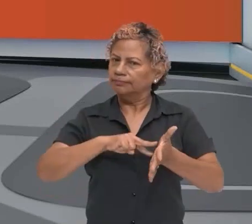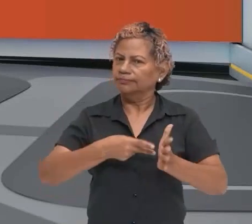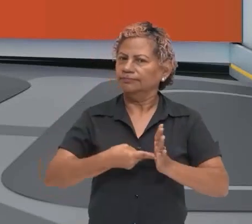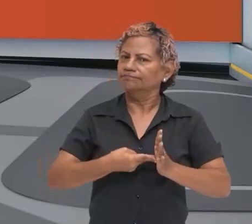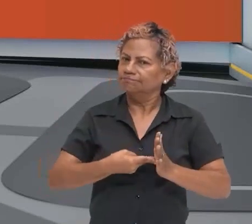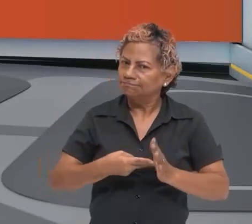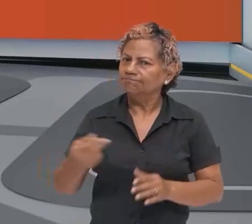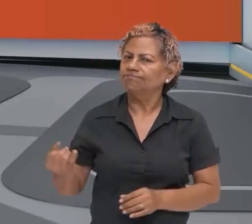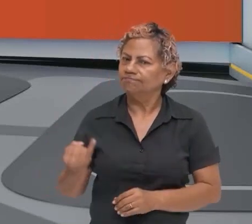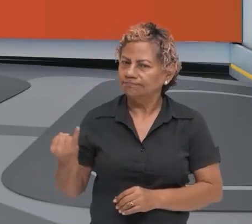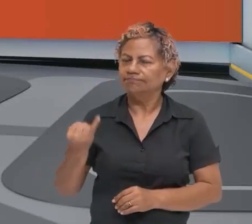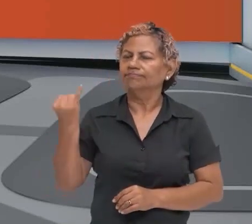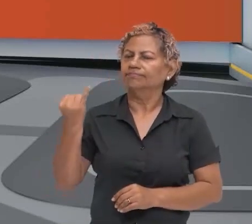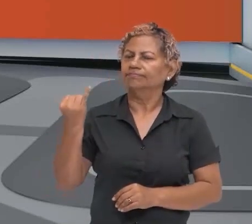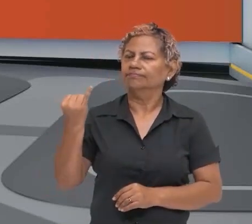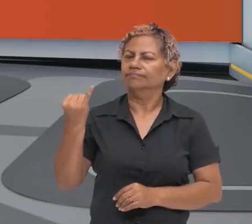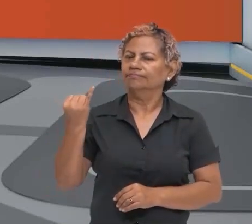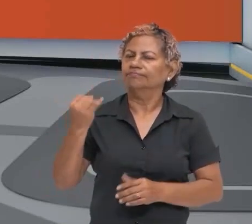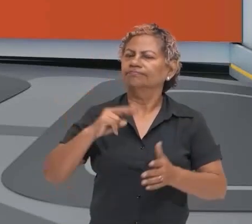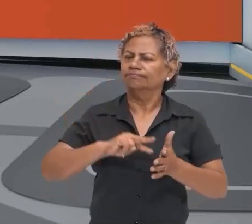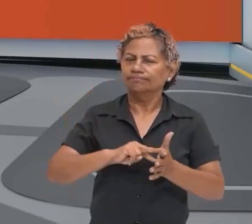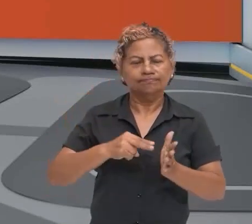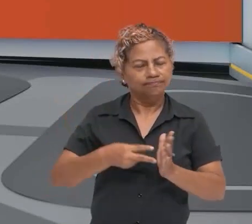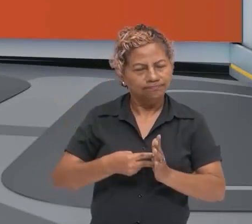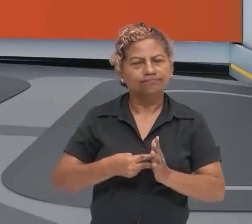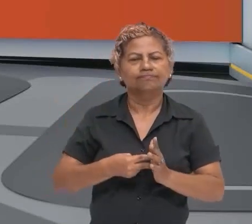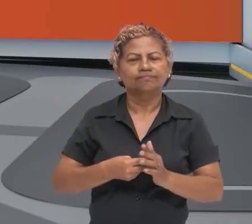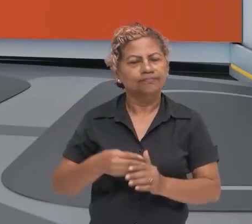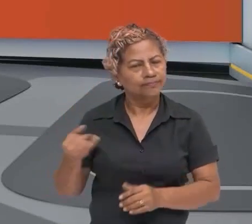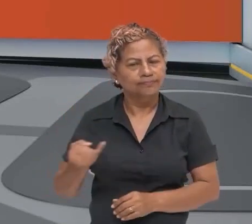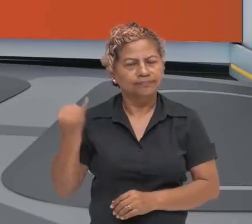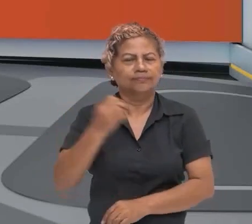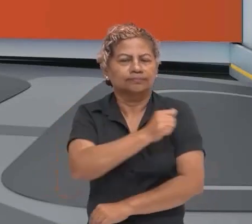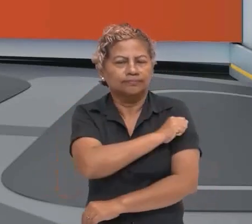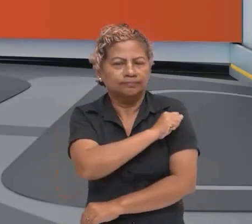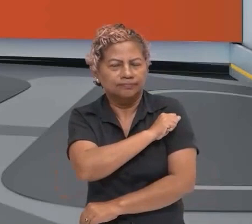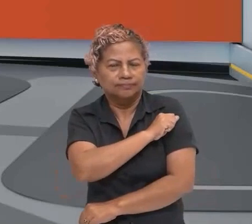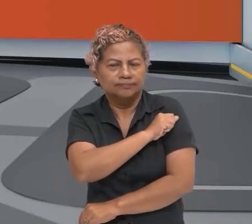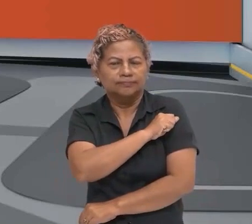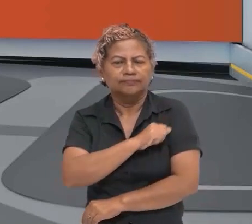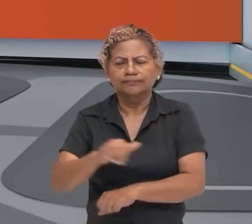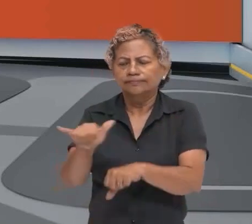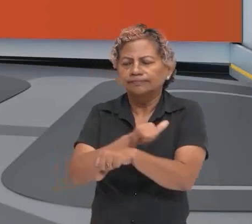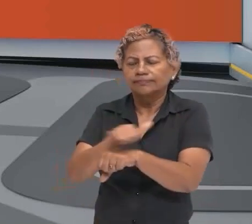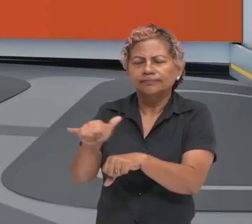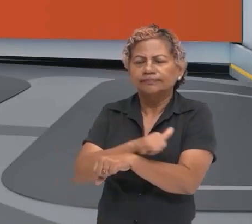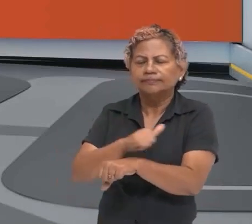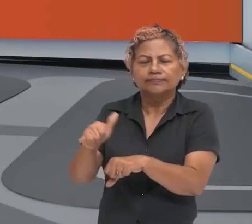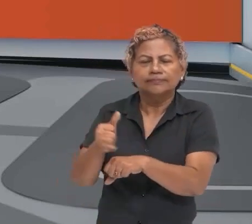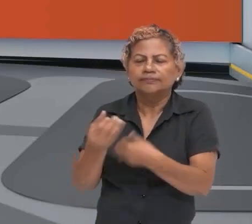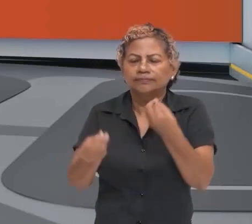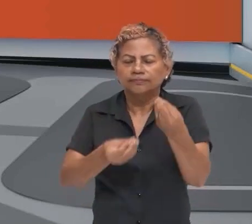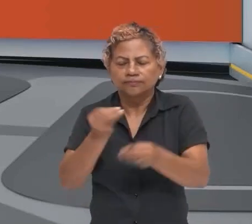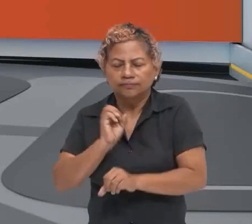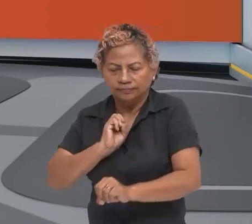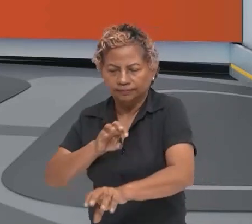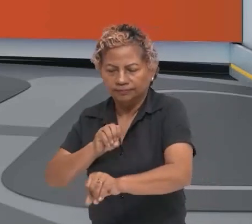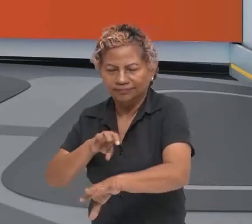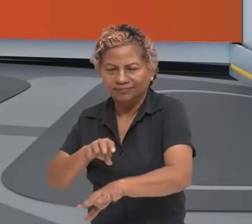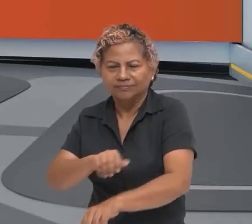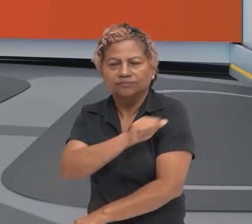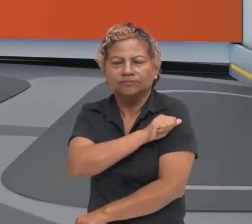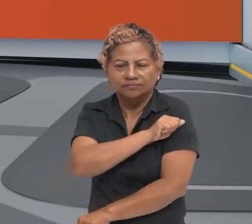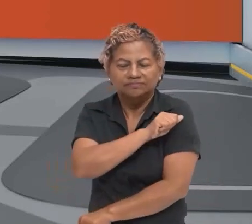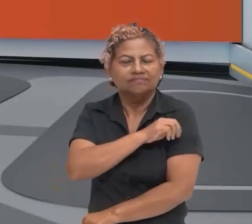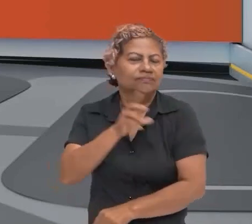significativo. Tá? É o significativo para o aluno. Eu vou usar isso aonde? Como? Como eu vou usar isso